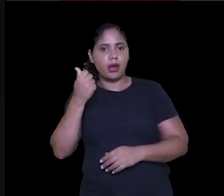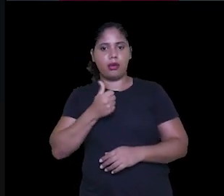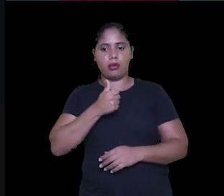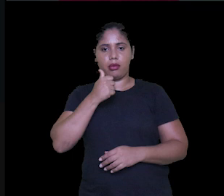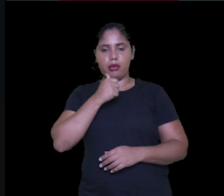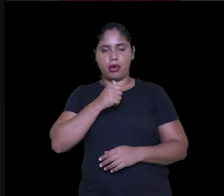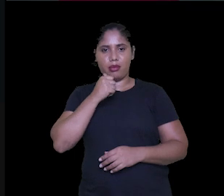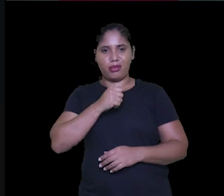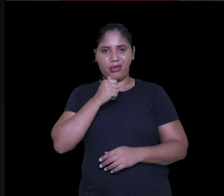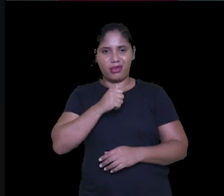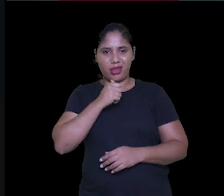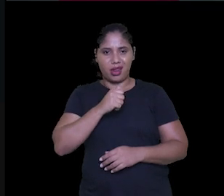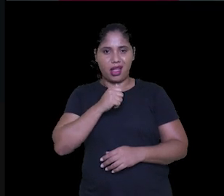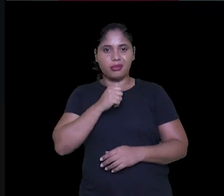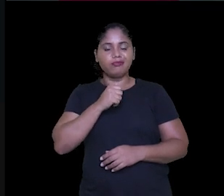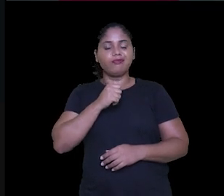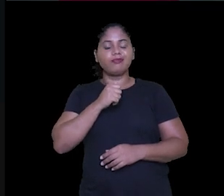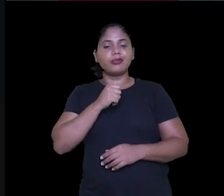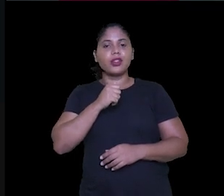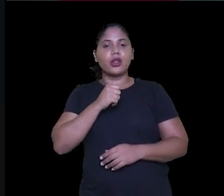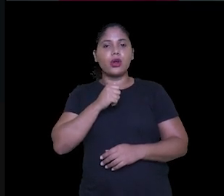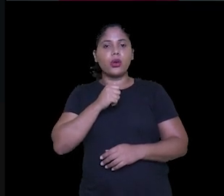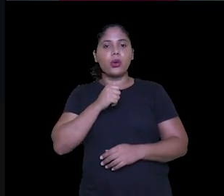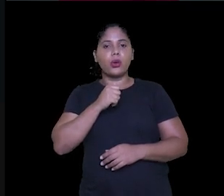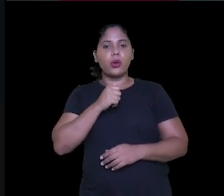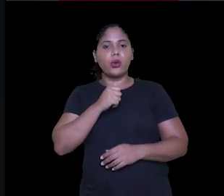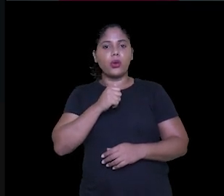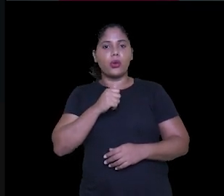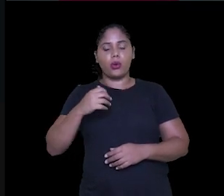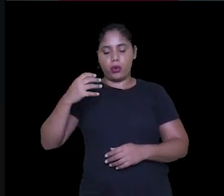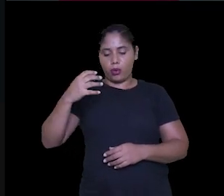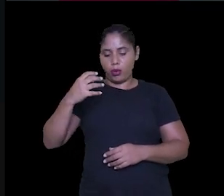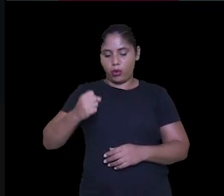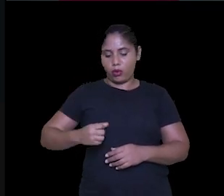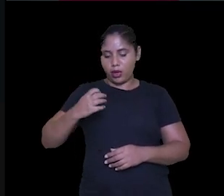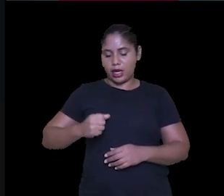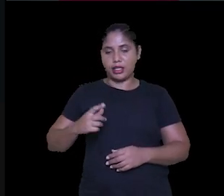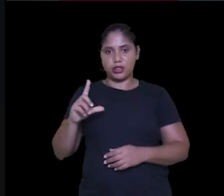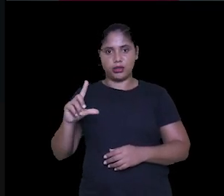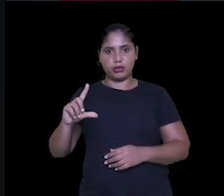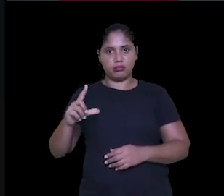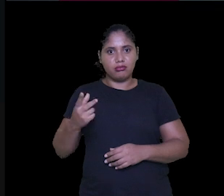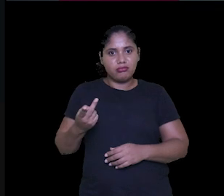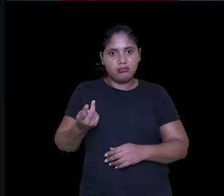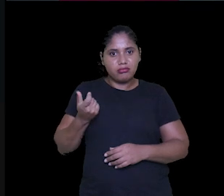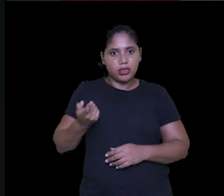causar problemas ortodônticos, como a má formação dos dentes, dentre outros.